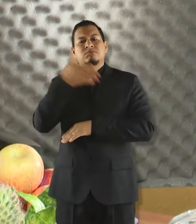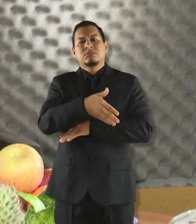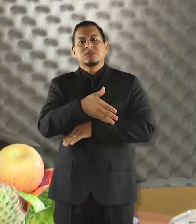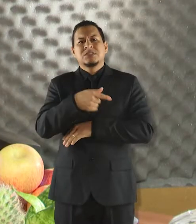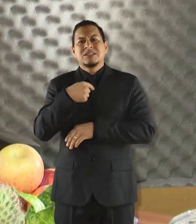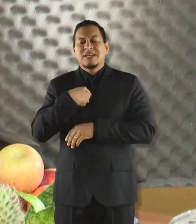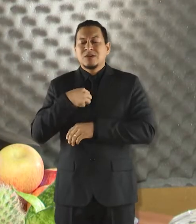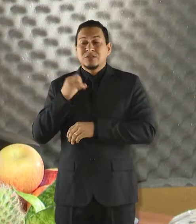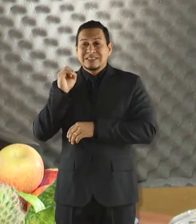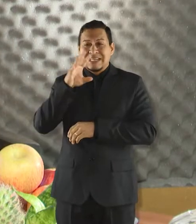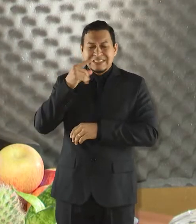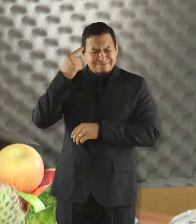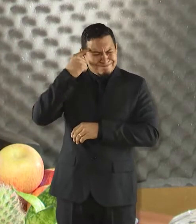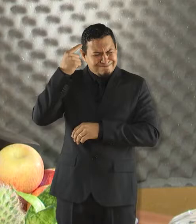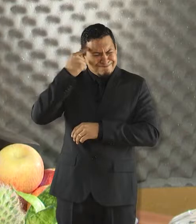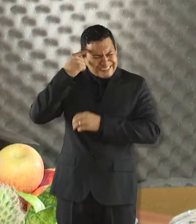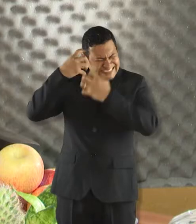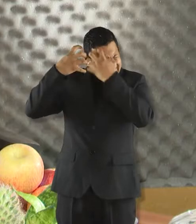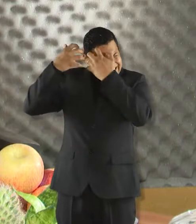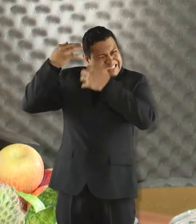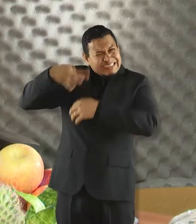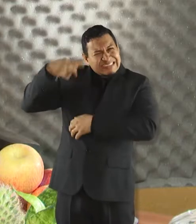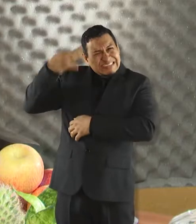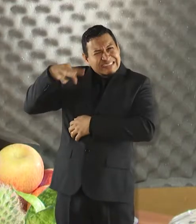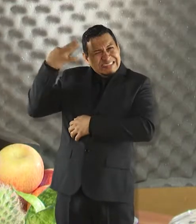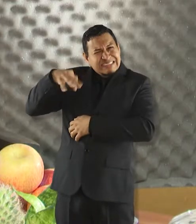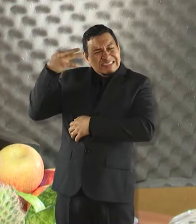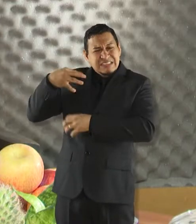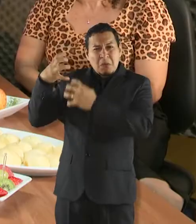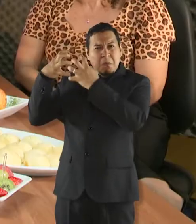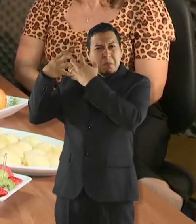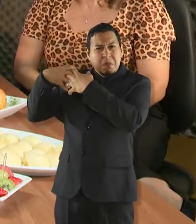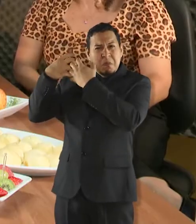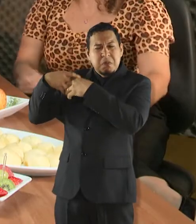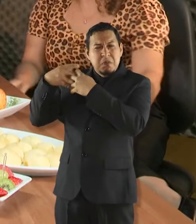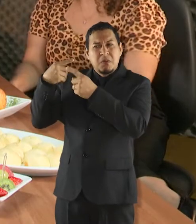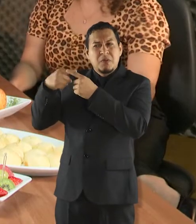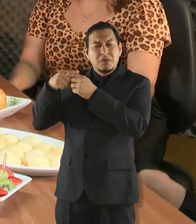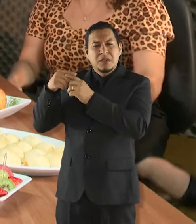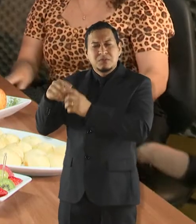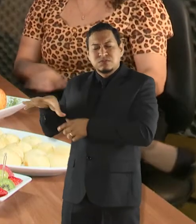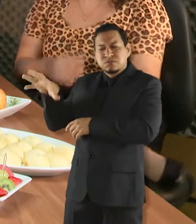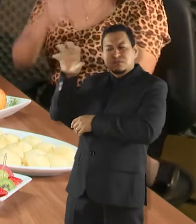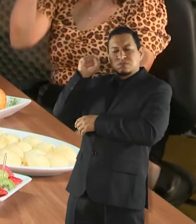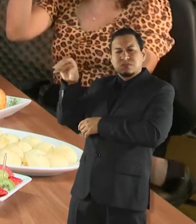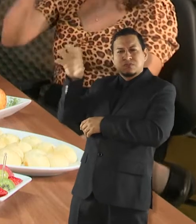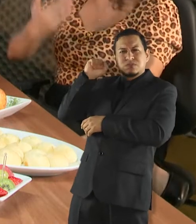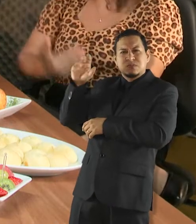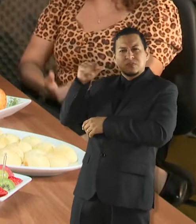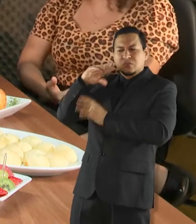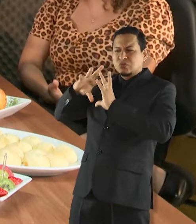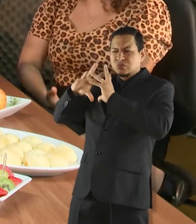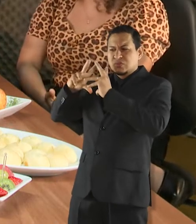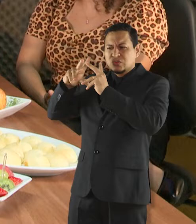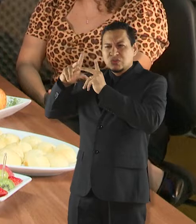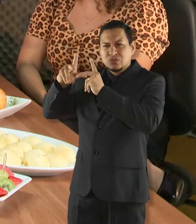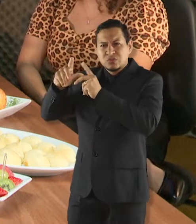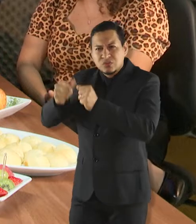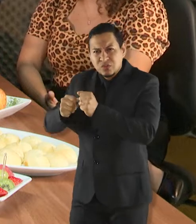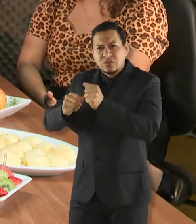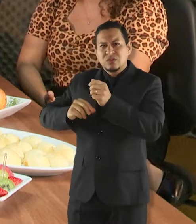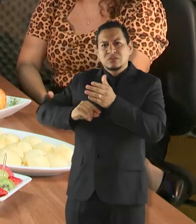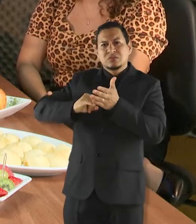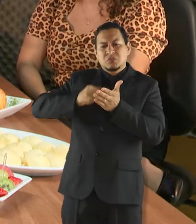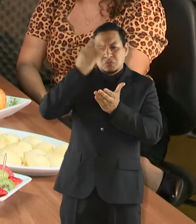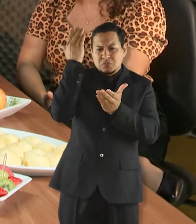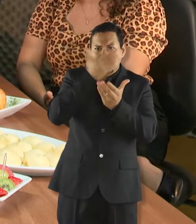de lá com a dor de cabeça. Nossa, como eu saí ruim, Aurilene, de lá, com aquela história. Primeiro porque a gente já leu o processo, né? Então a gente já